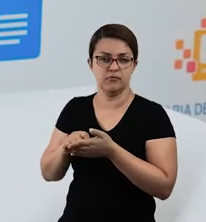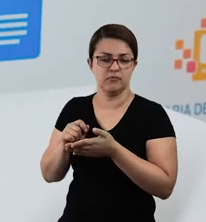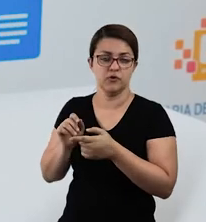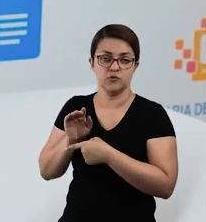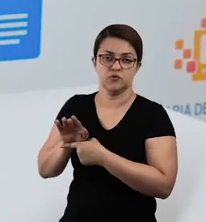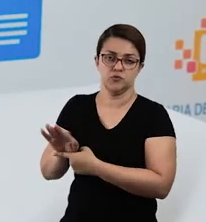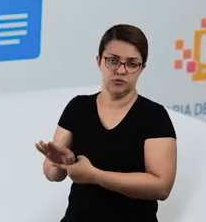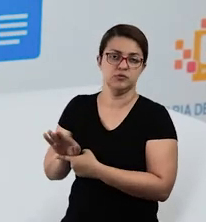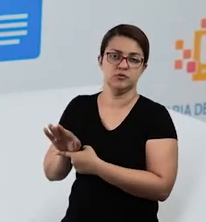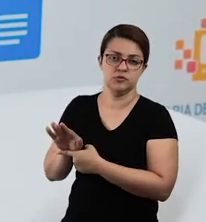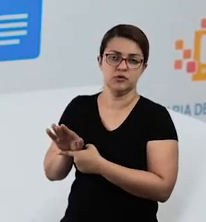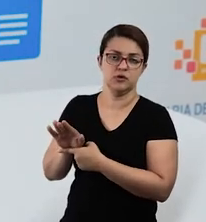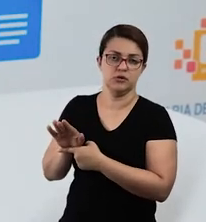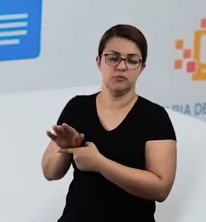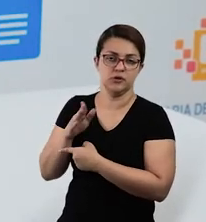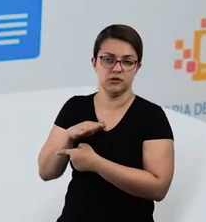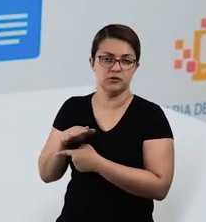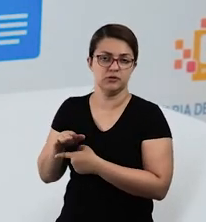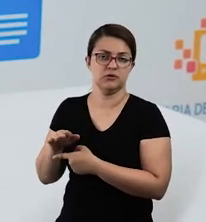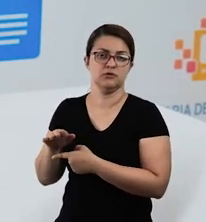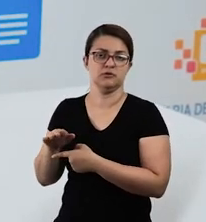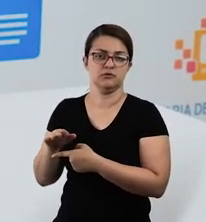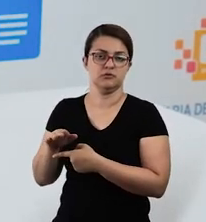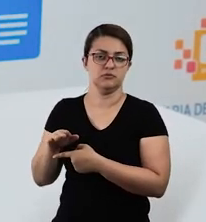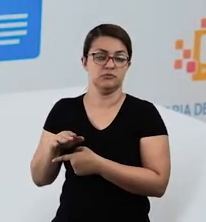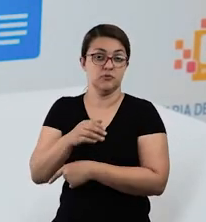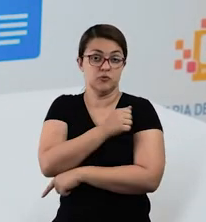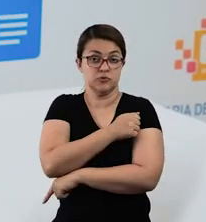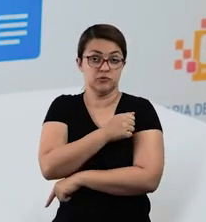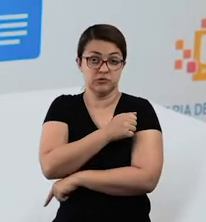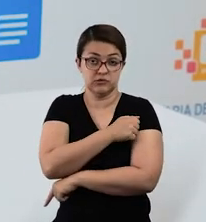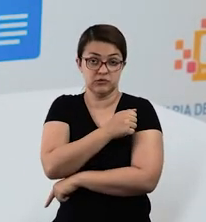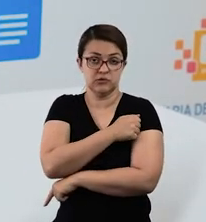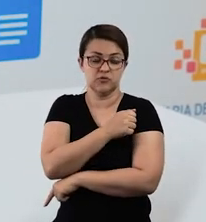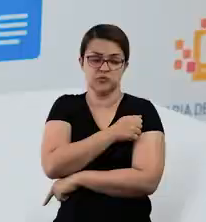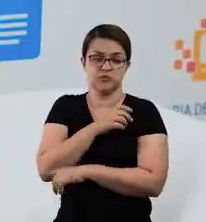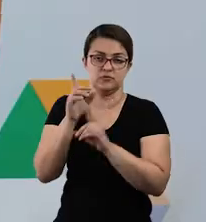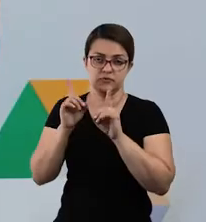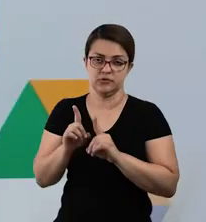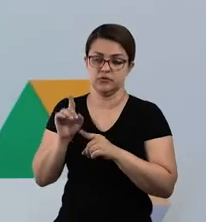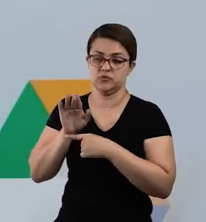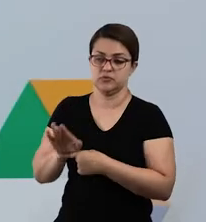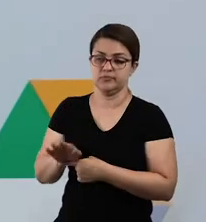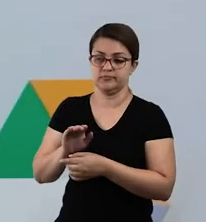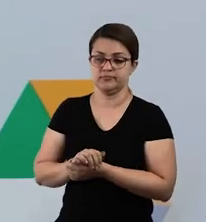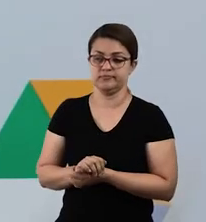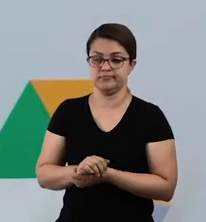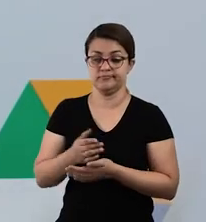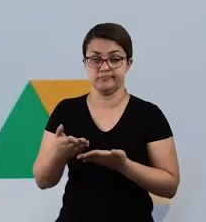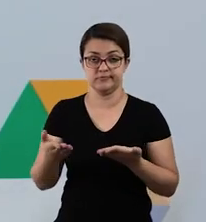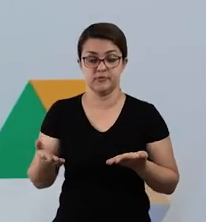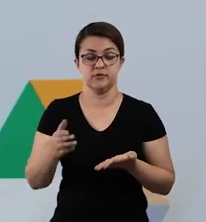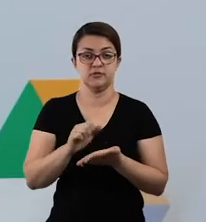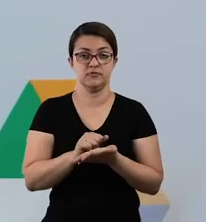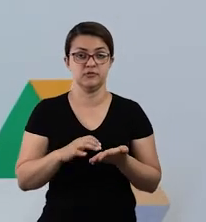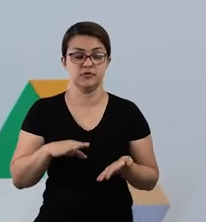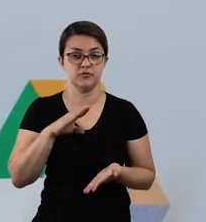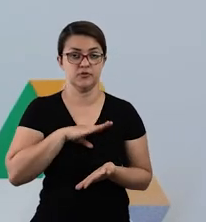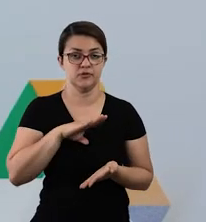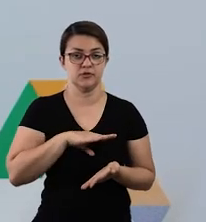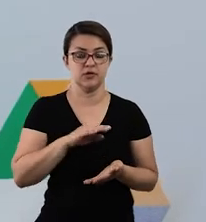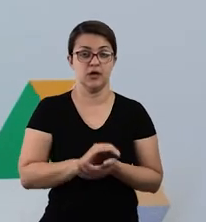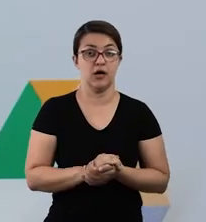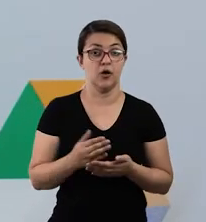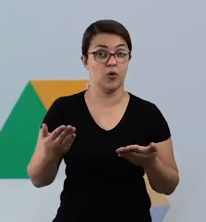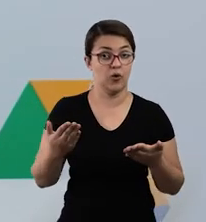vai poder contribuir dessa maneira com a criança que tem alguma deficiência, certo? Bom, pessoal, essas foram as atividades de língua